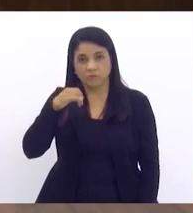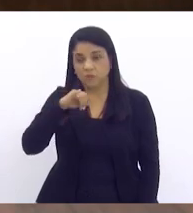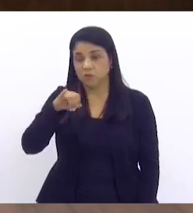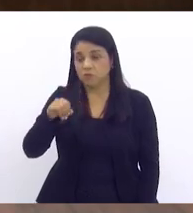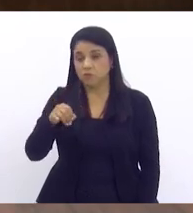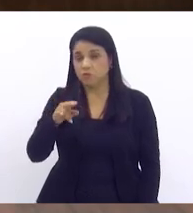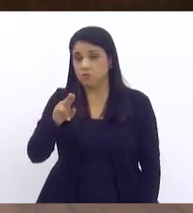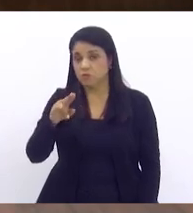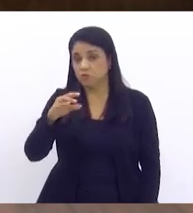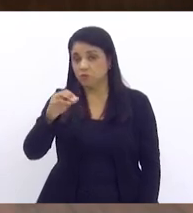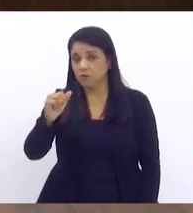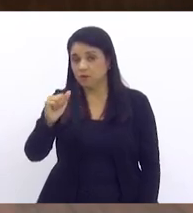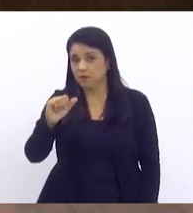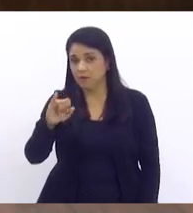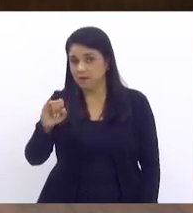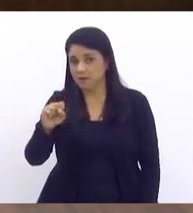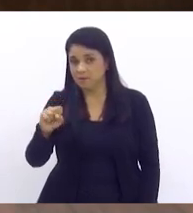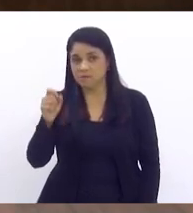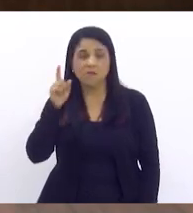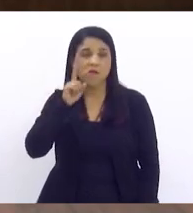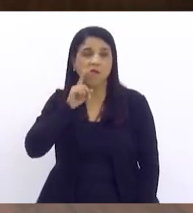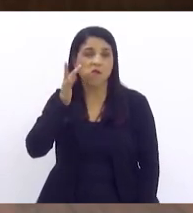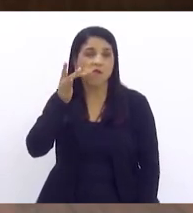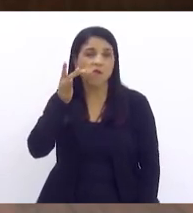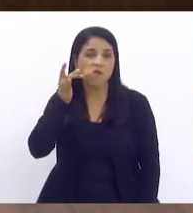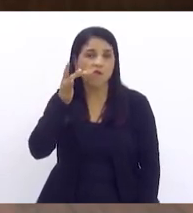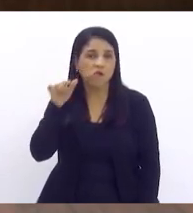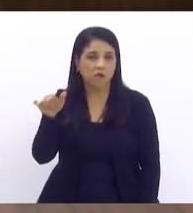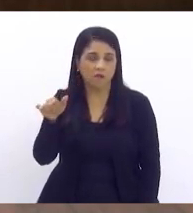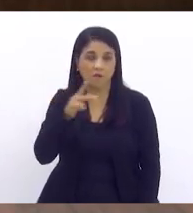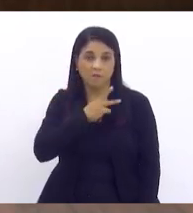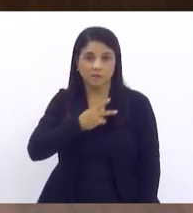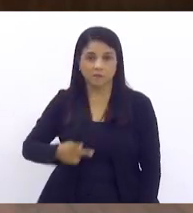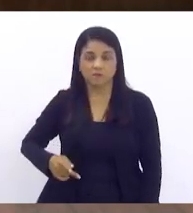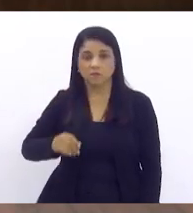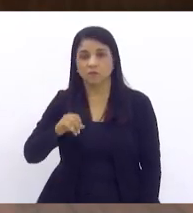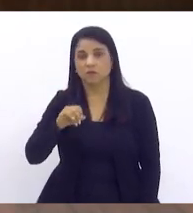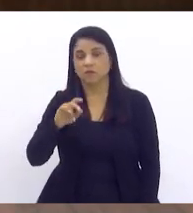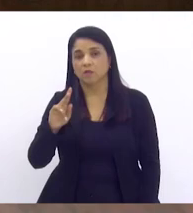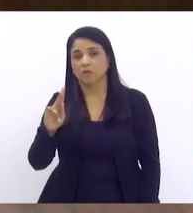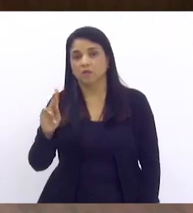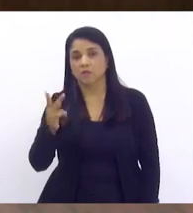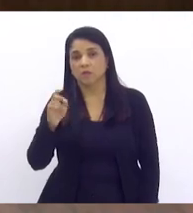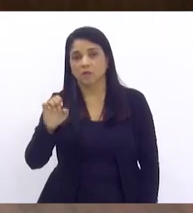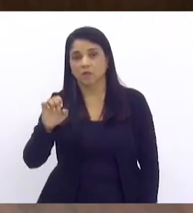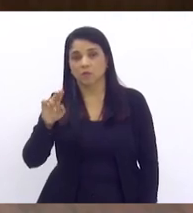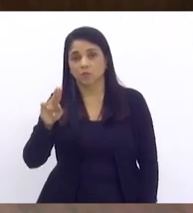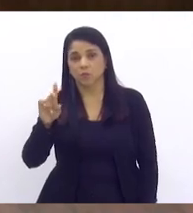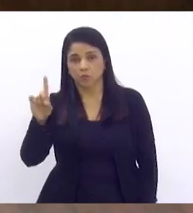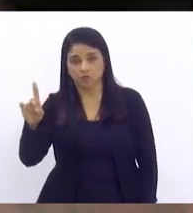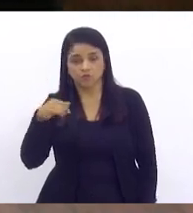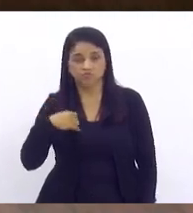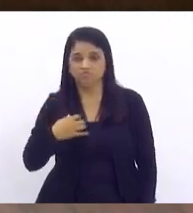Jucais, no Ceará, o presidente Eude, porque demonstrou total falta de conhecimento sobre